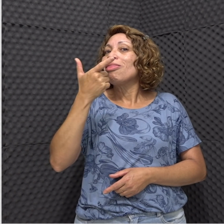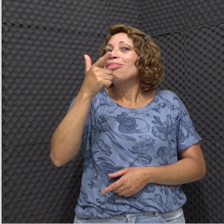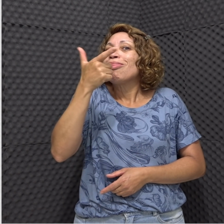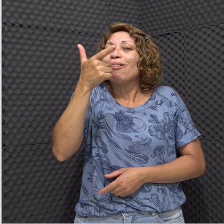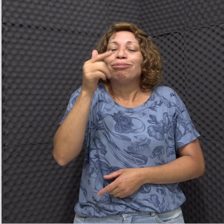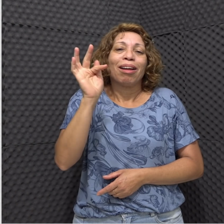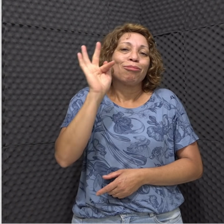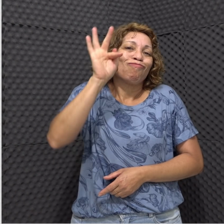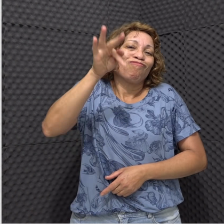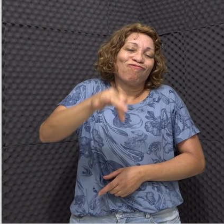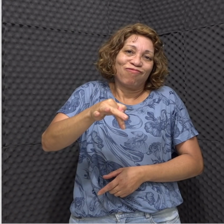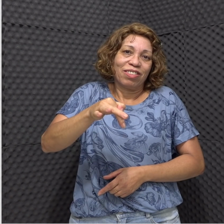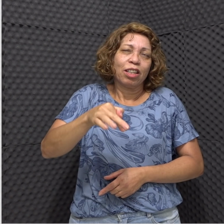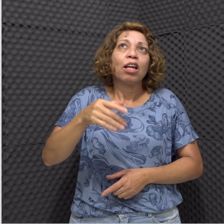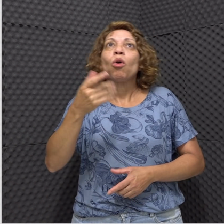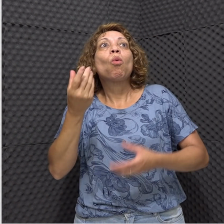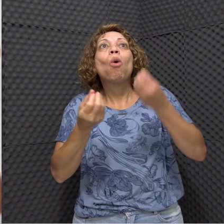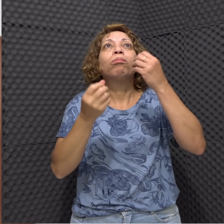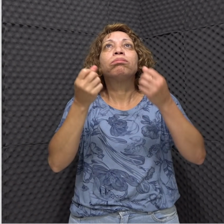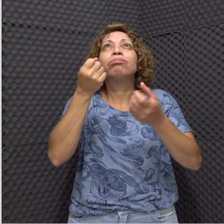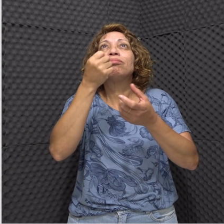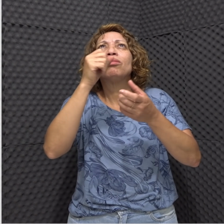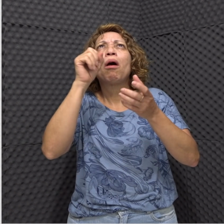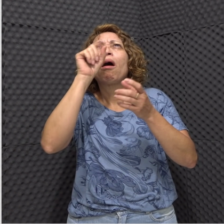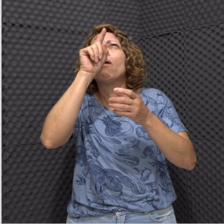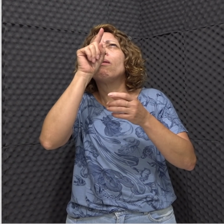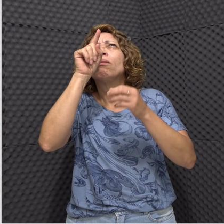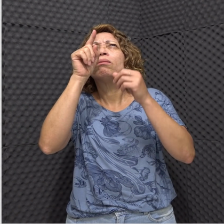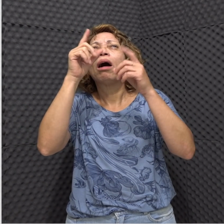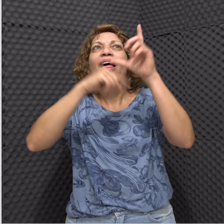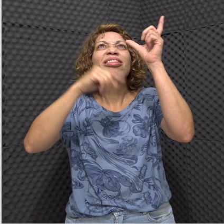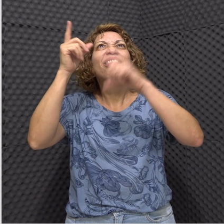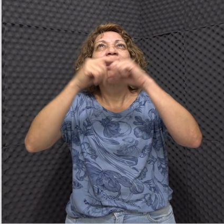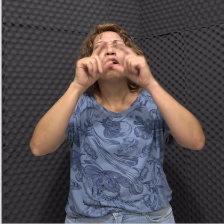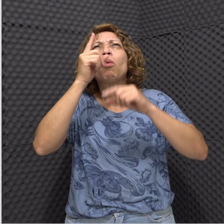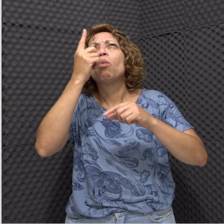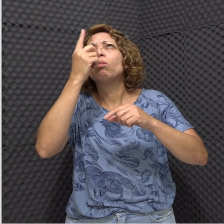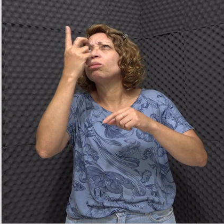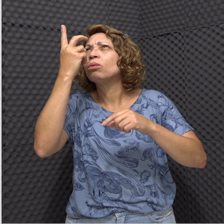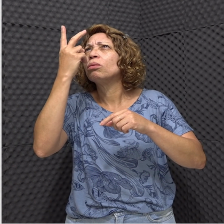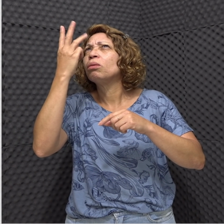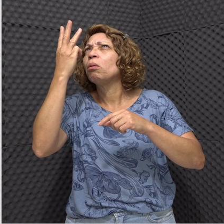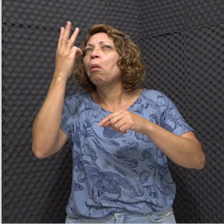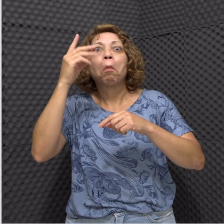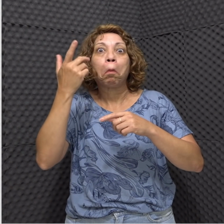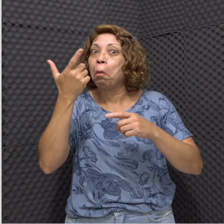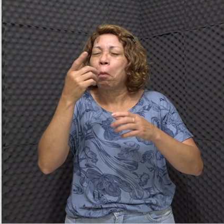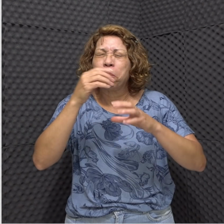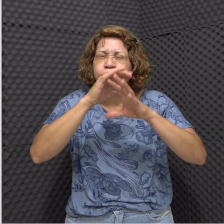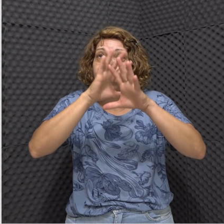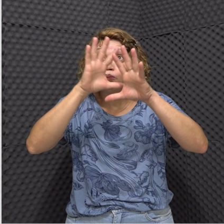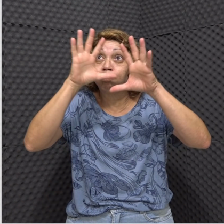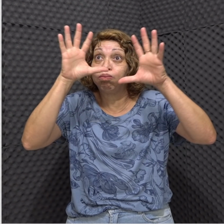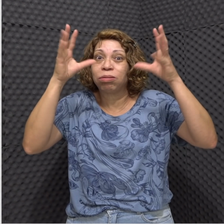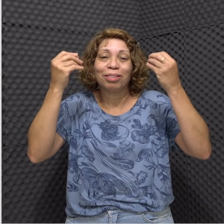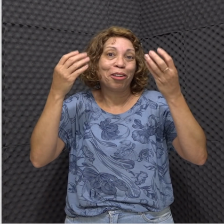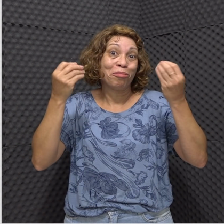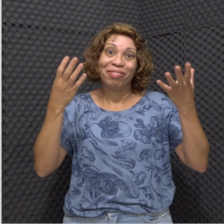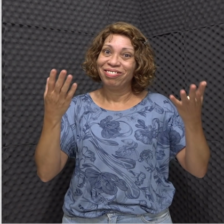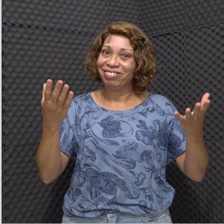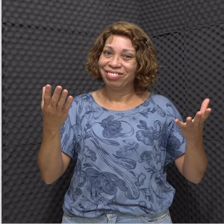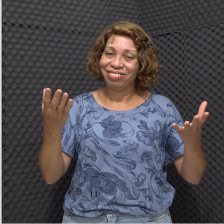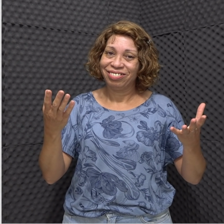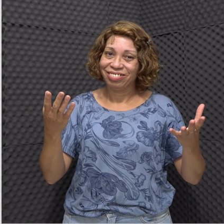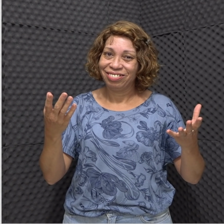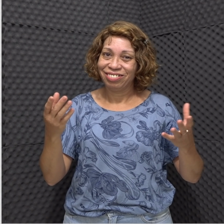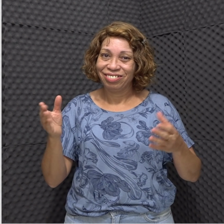número de estrelas que existem no universo. Como nós estamos falando de estrela, vamos representá-lo pela letra E, maiúsculo, igual,